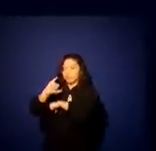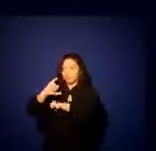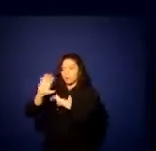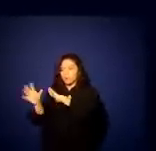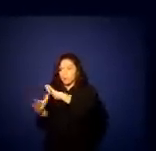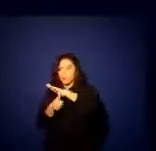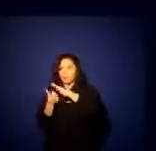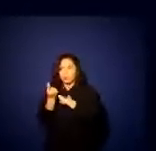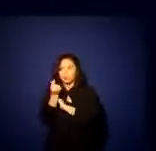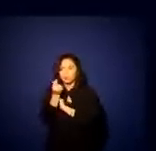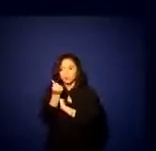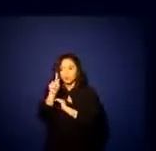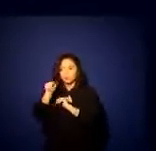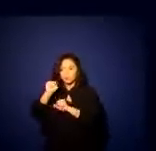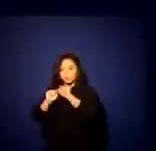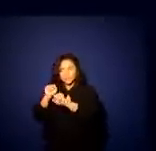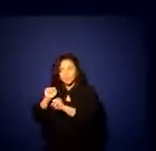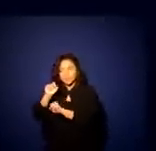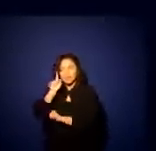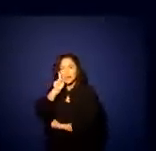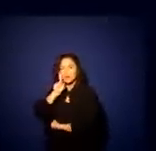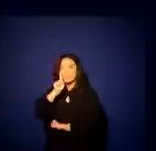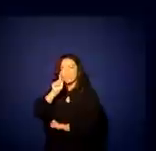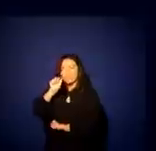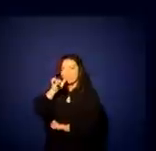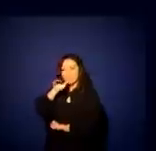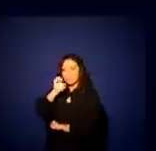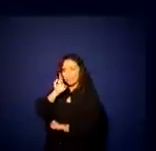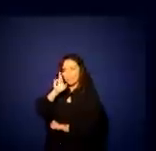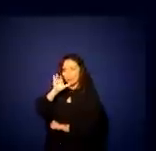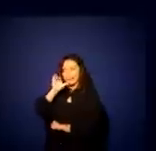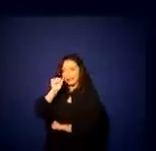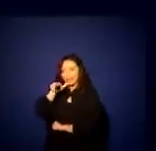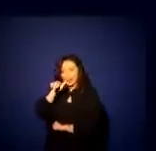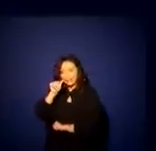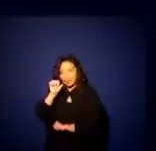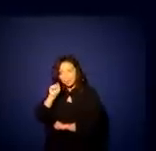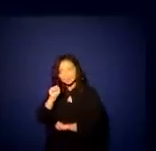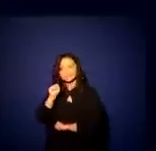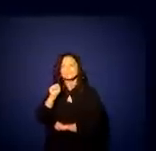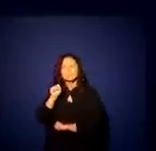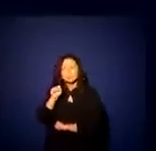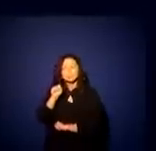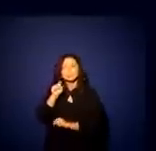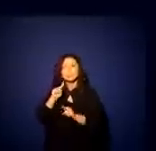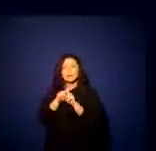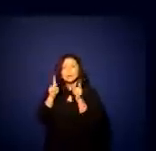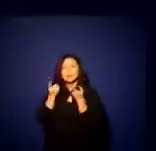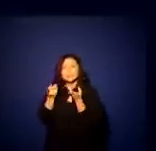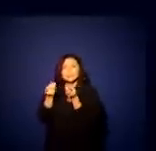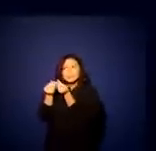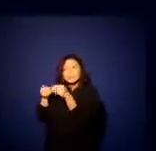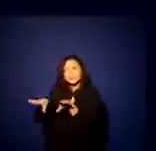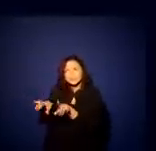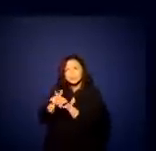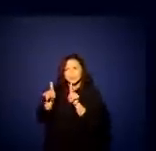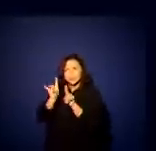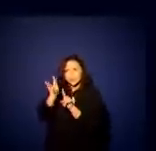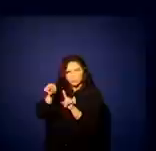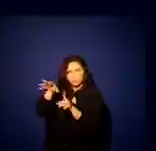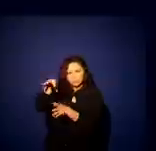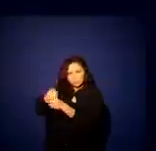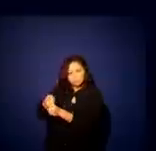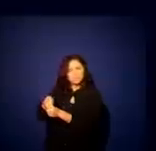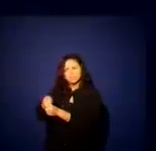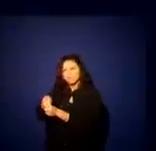e muita gente se pergunta quais são as implicações não apenas para Americanas obviamente que